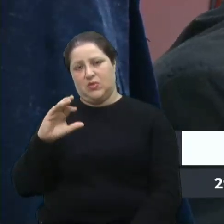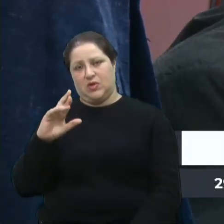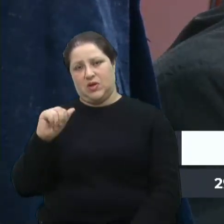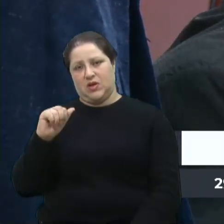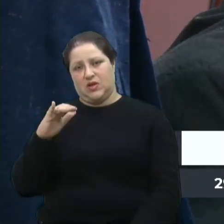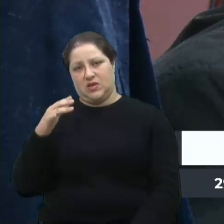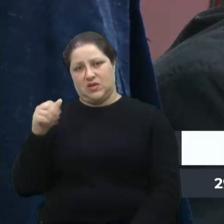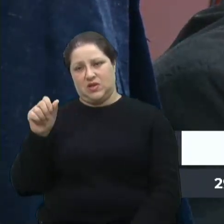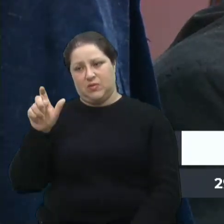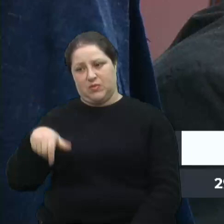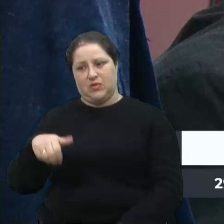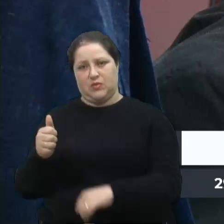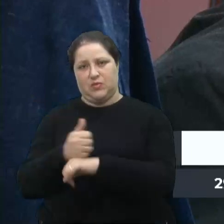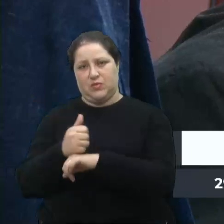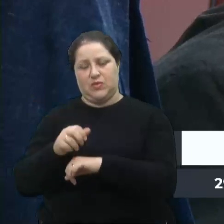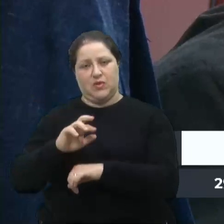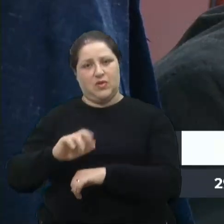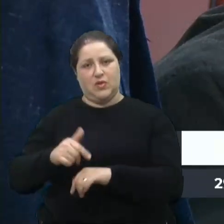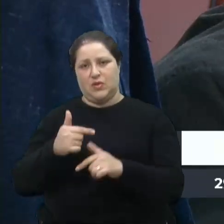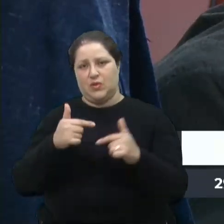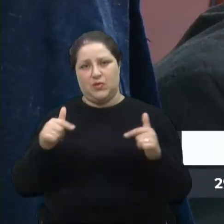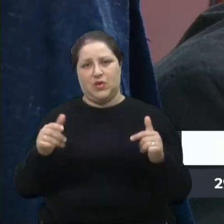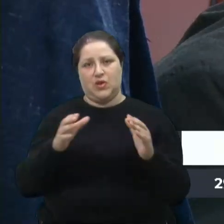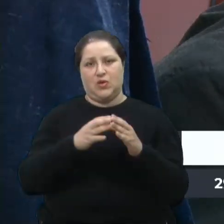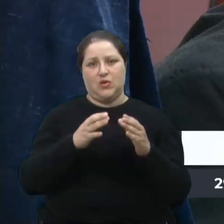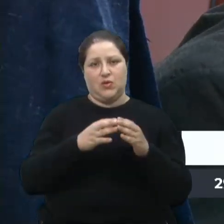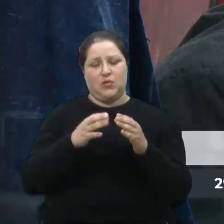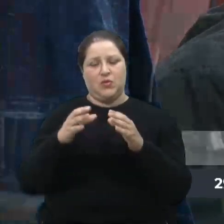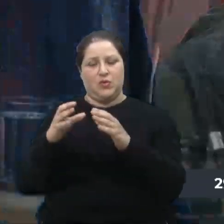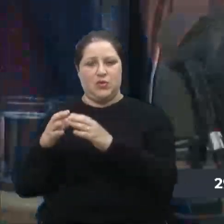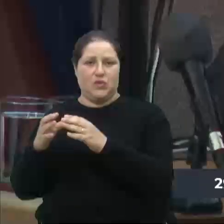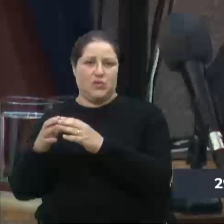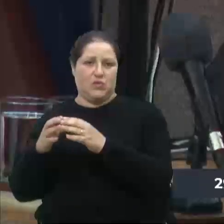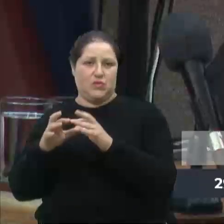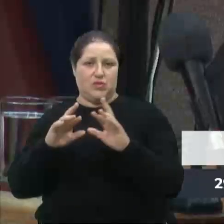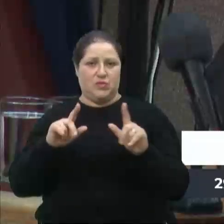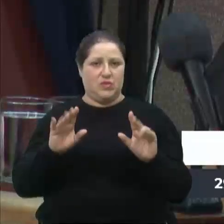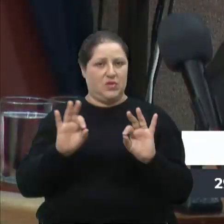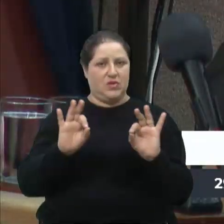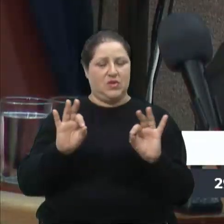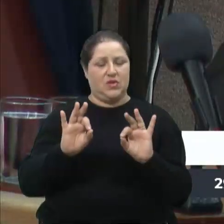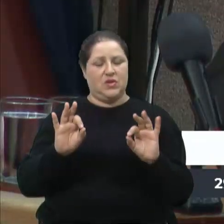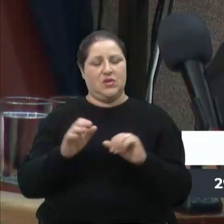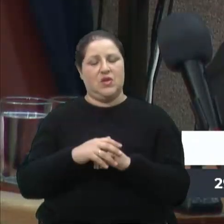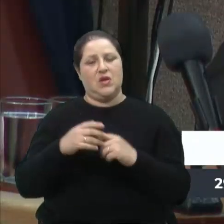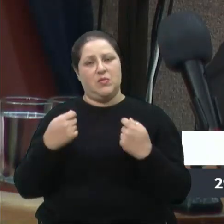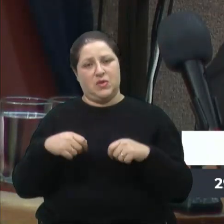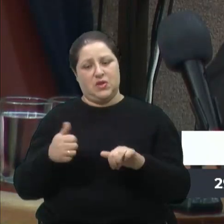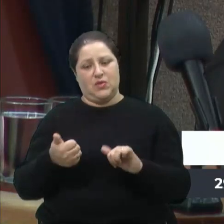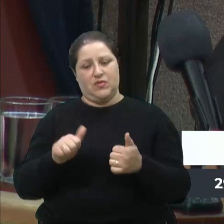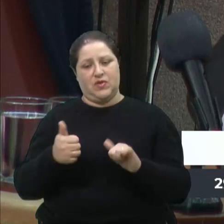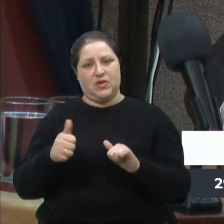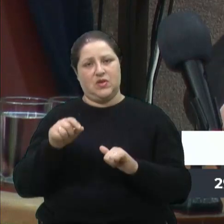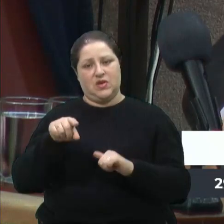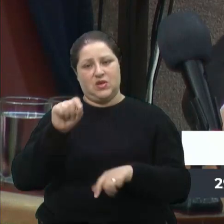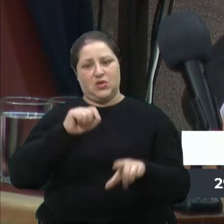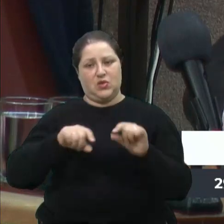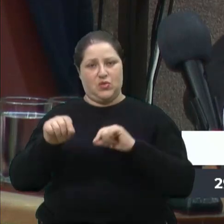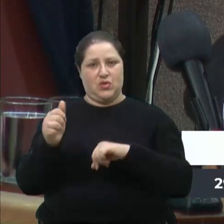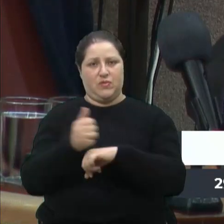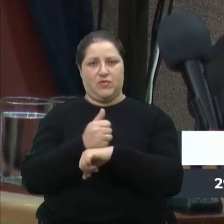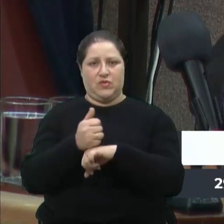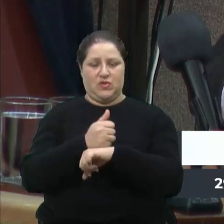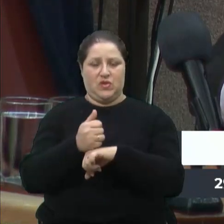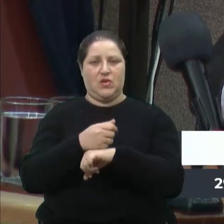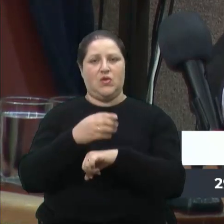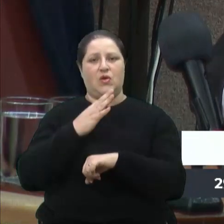aqui corintianos ou palmeirenses, ou, enfim, nós precisamos qualificar, e eu acho que esse processo seletivo, tanto que nós conhecemos